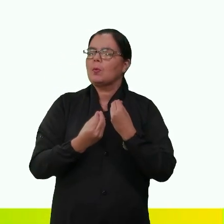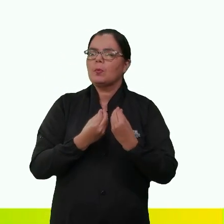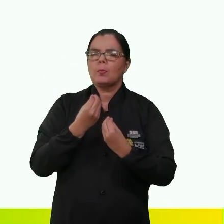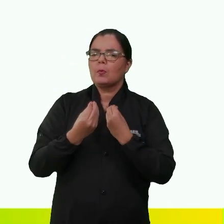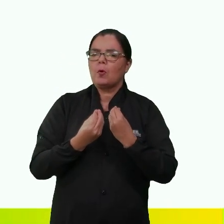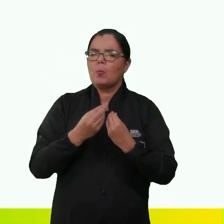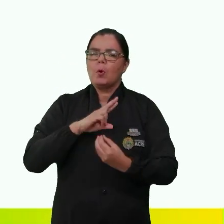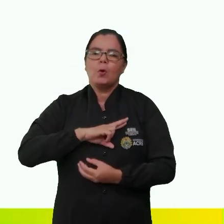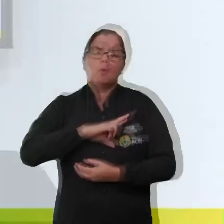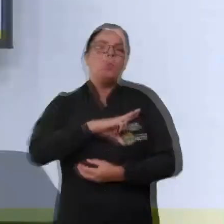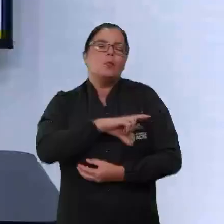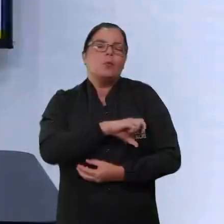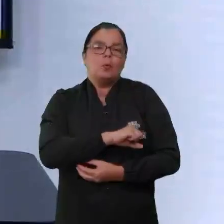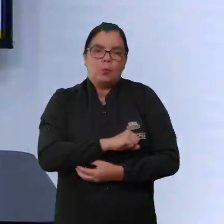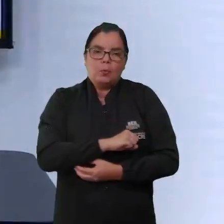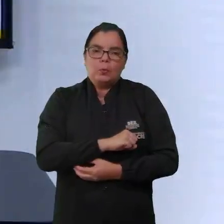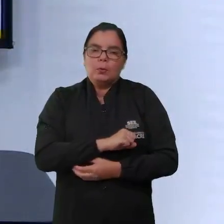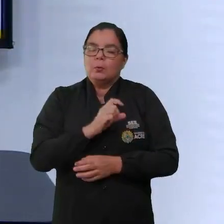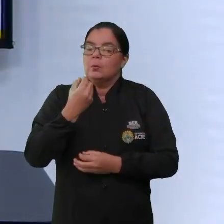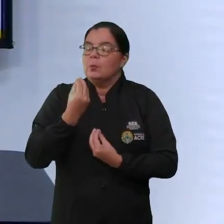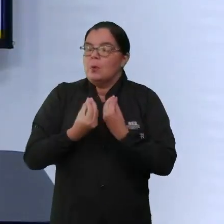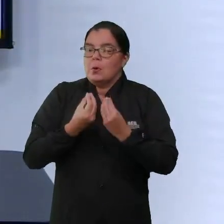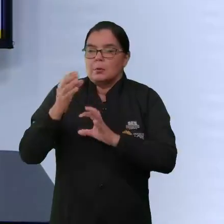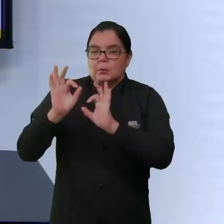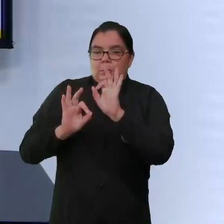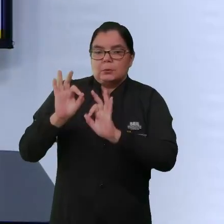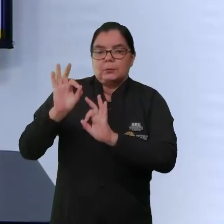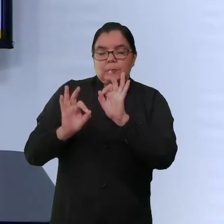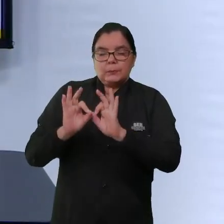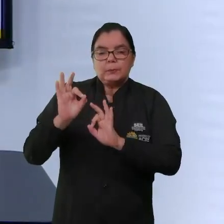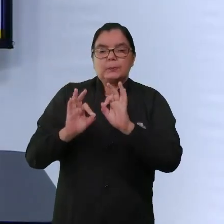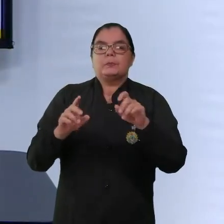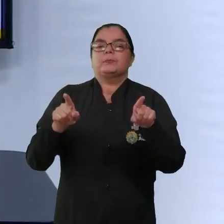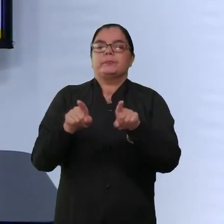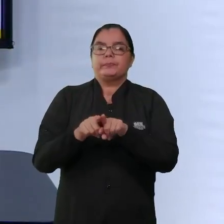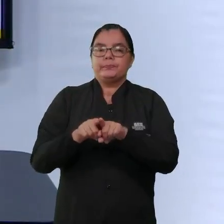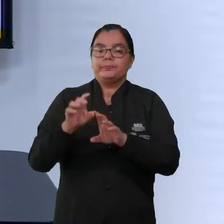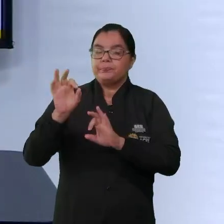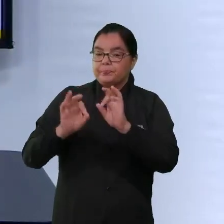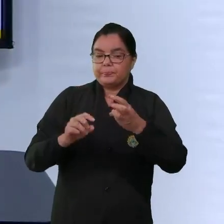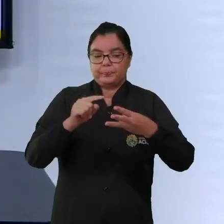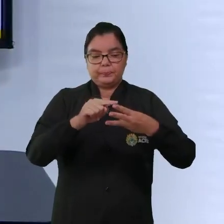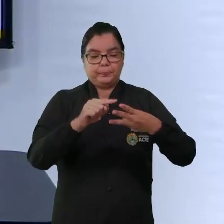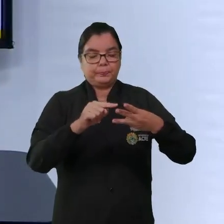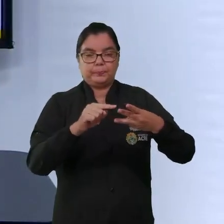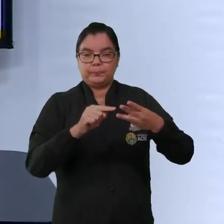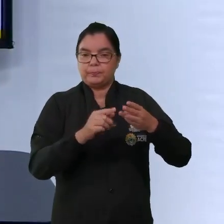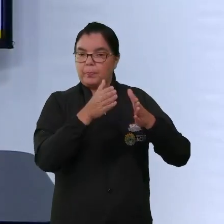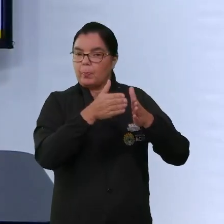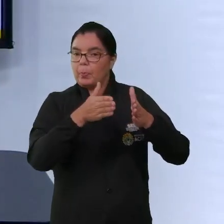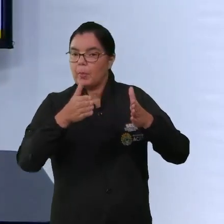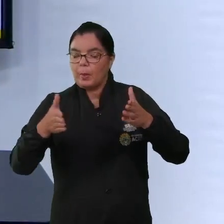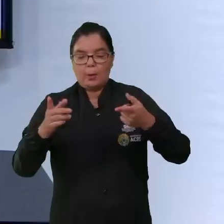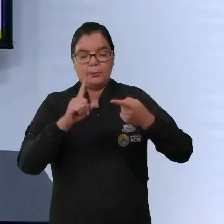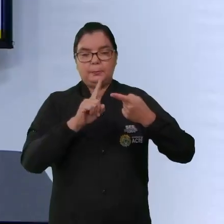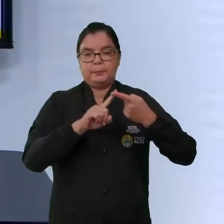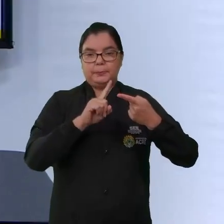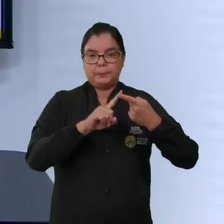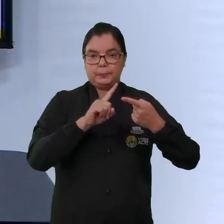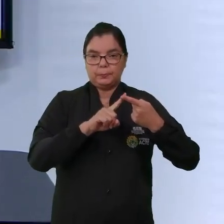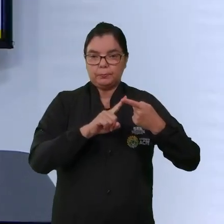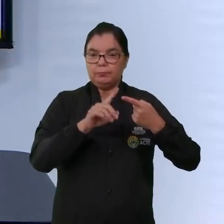aparece o romantismo, como ele está organizado? Pessoal, o romantismo ele está organizado em 3 fases, não é? A primeira é a